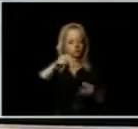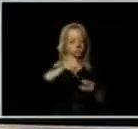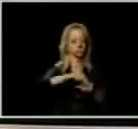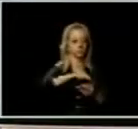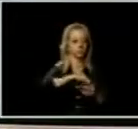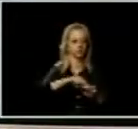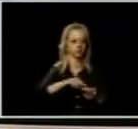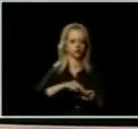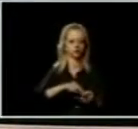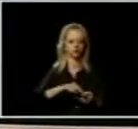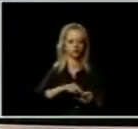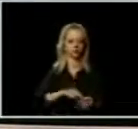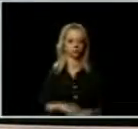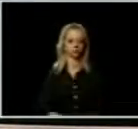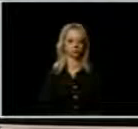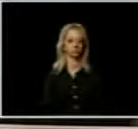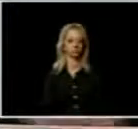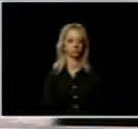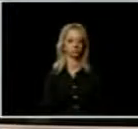também